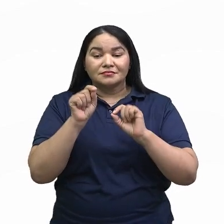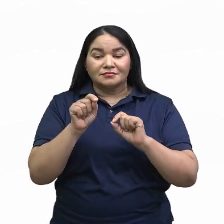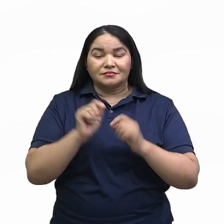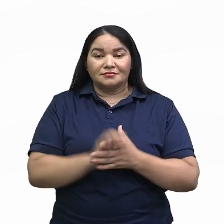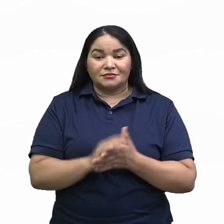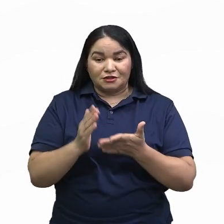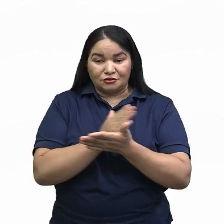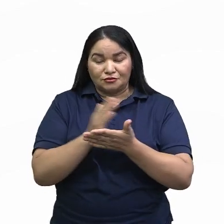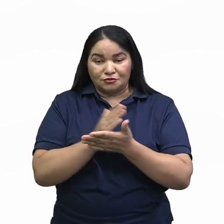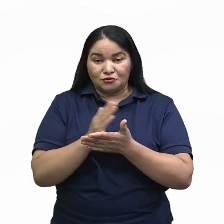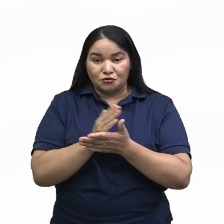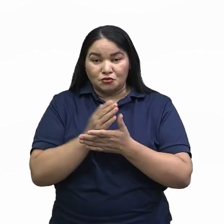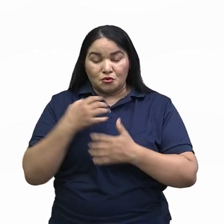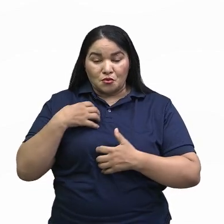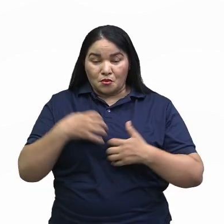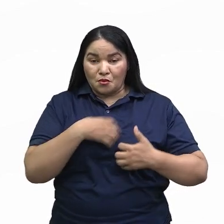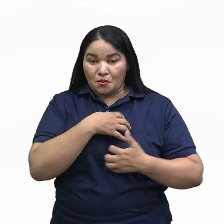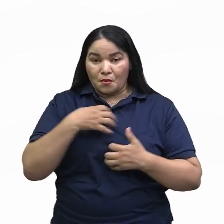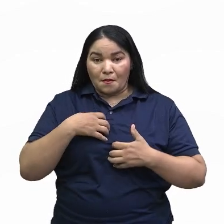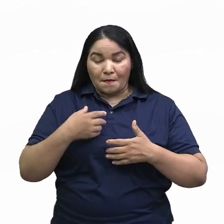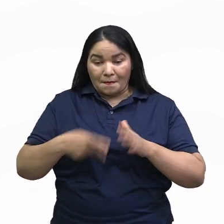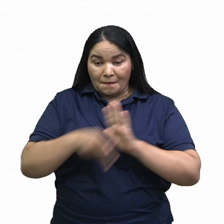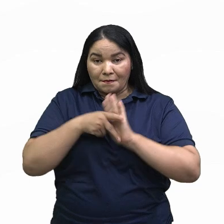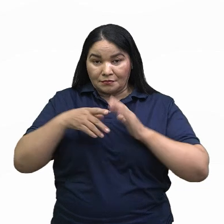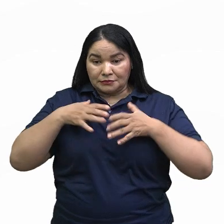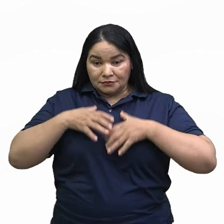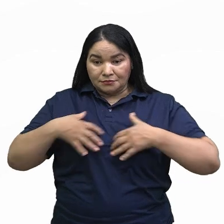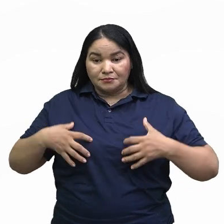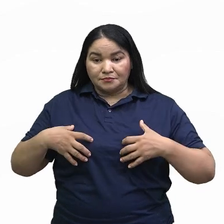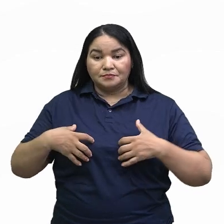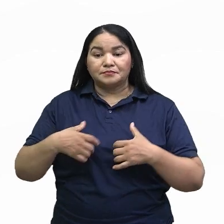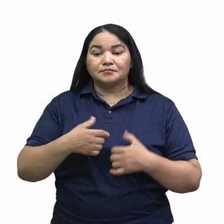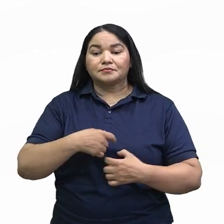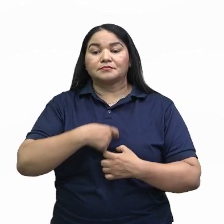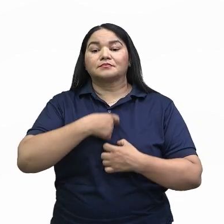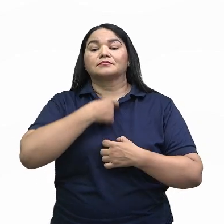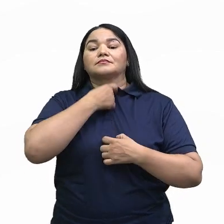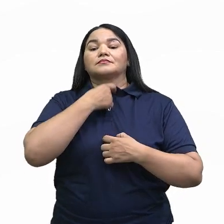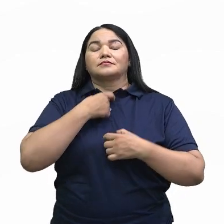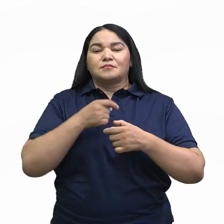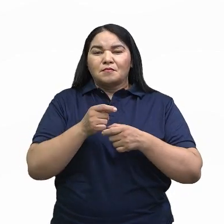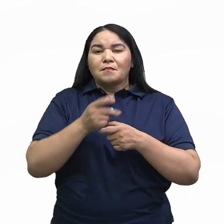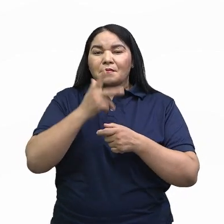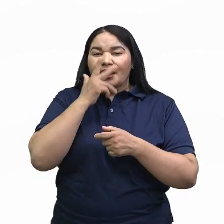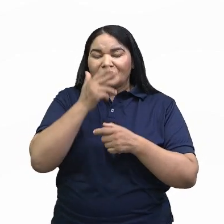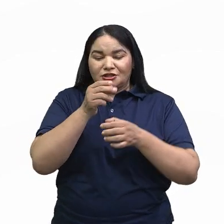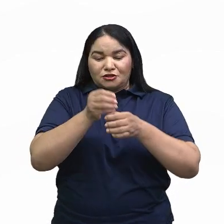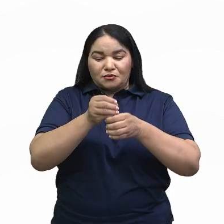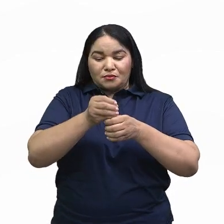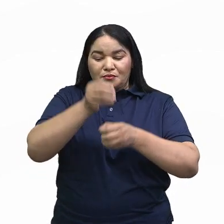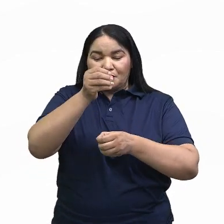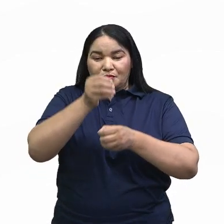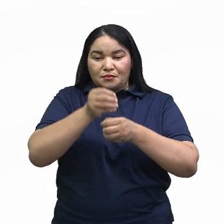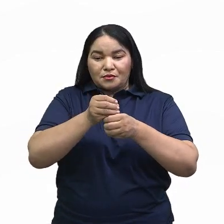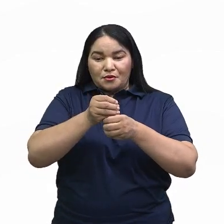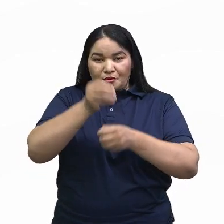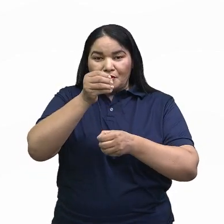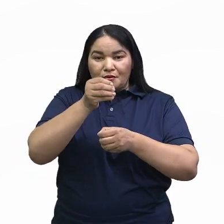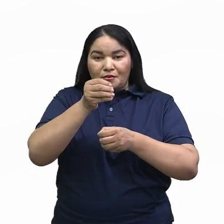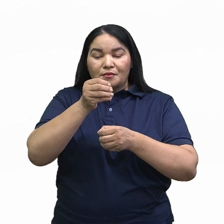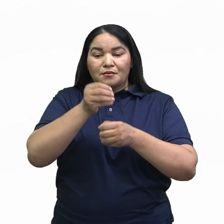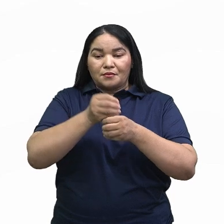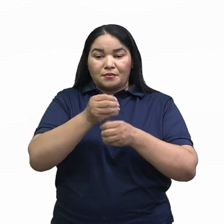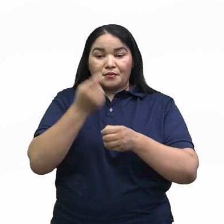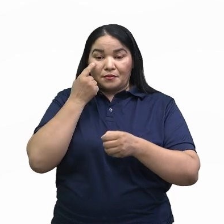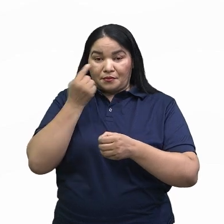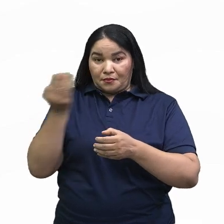órgãos que compõem esse sistema. E aí você visualiza aí a traqueia, né, essa espécie de cano aí nessa parte central,